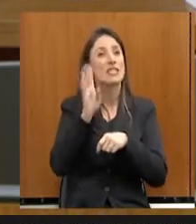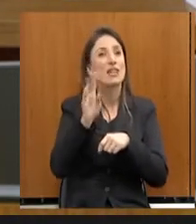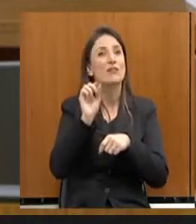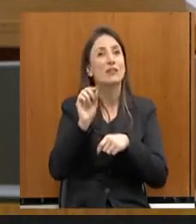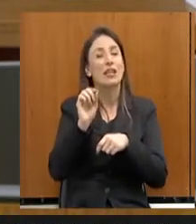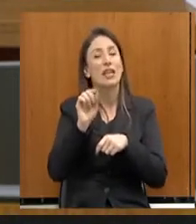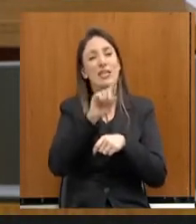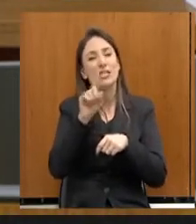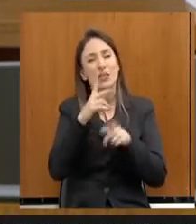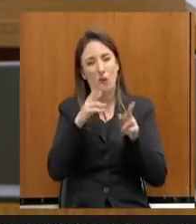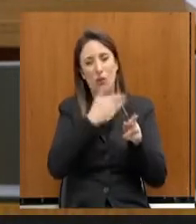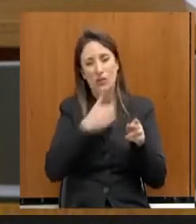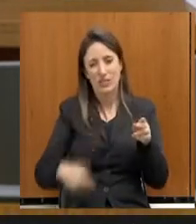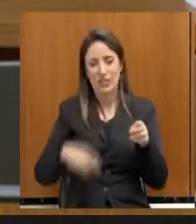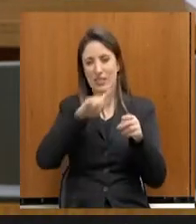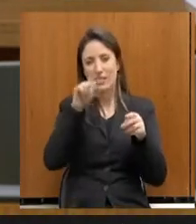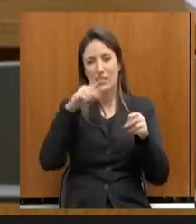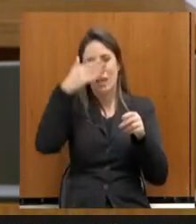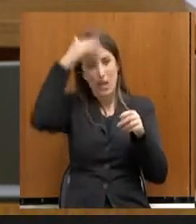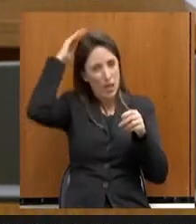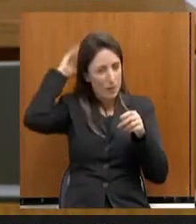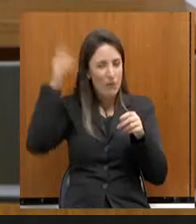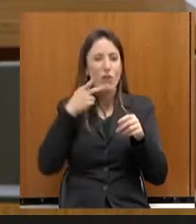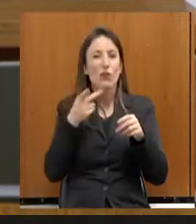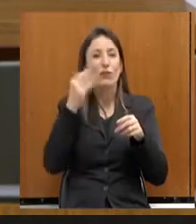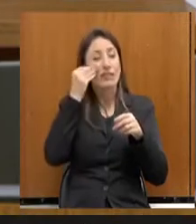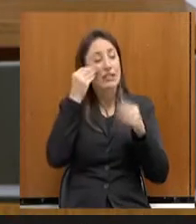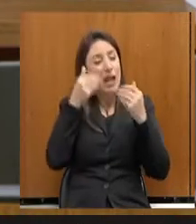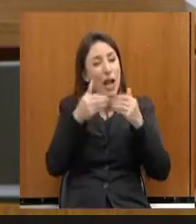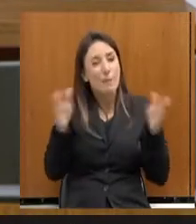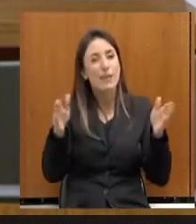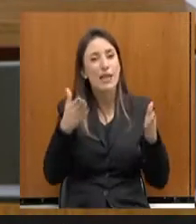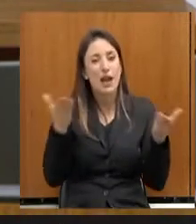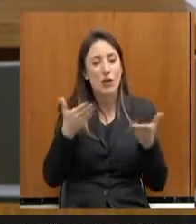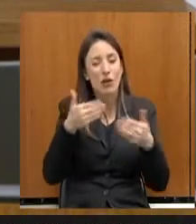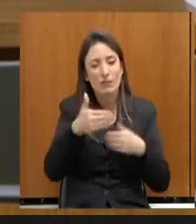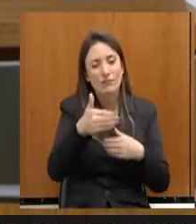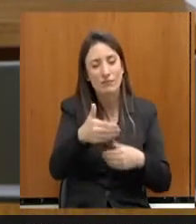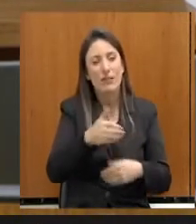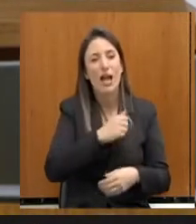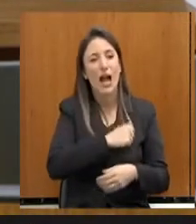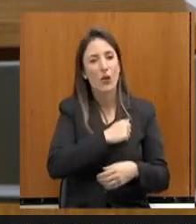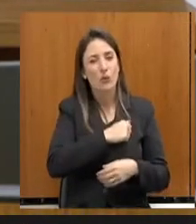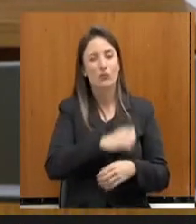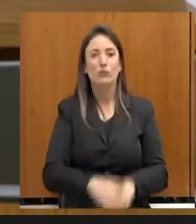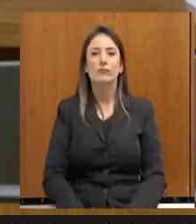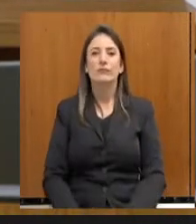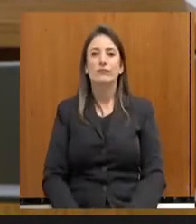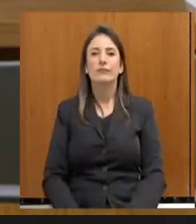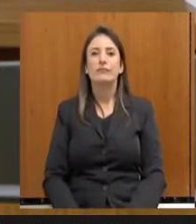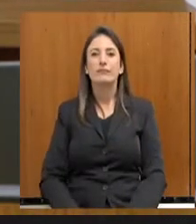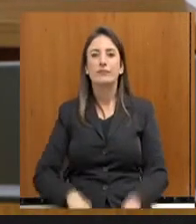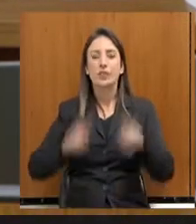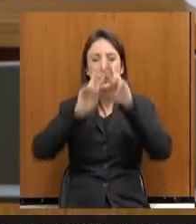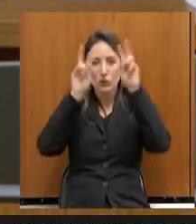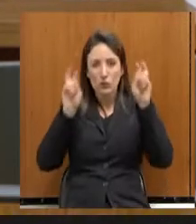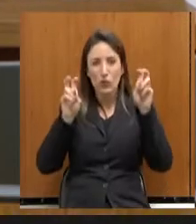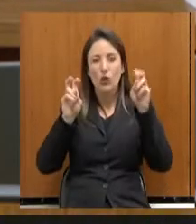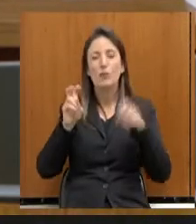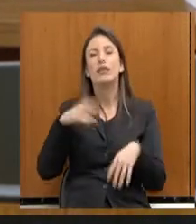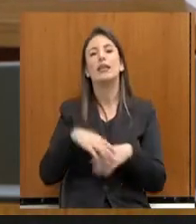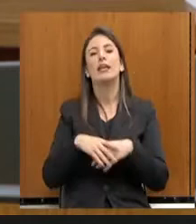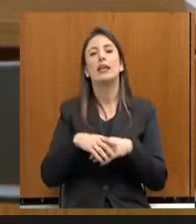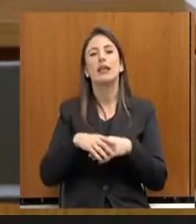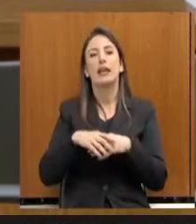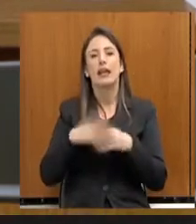de reabriu agora em agosto bem em relação a universalização do saneamento